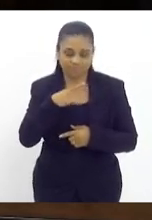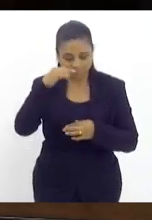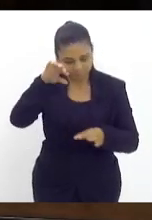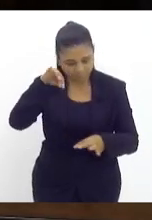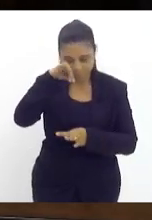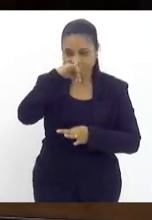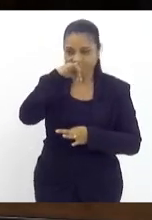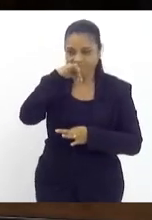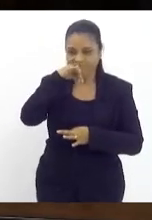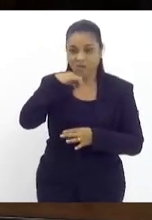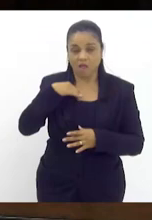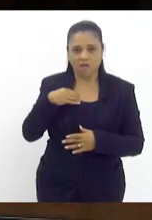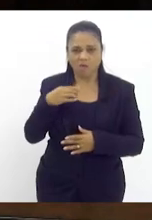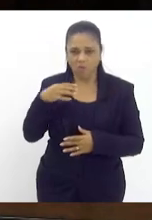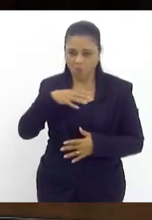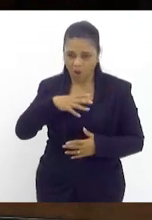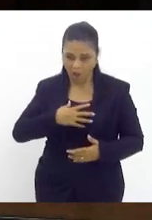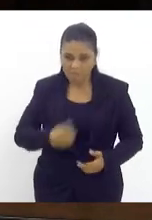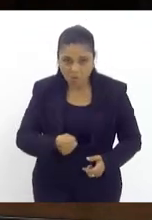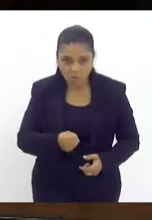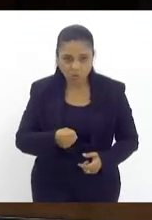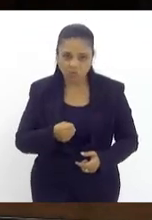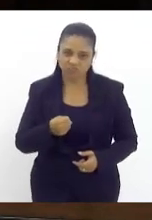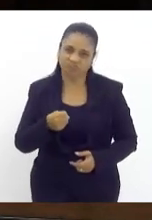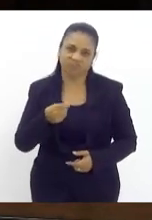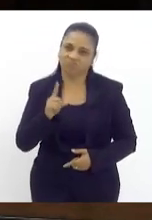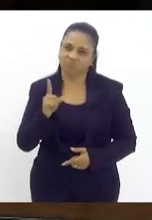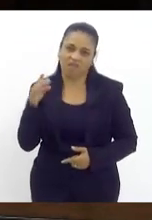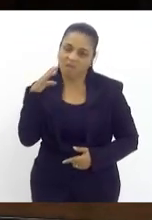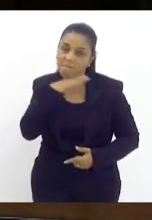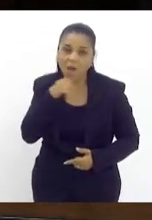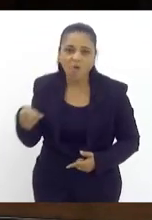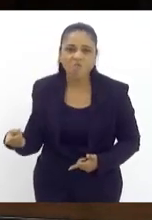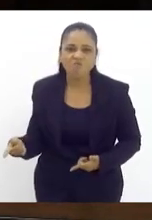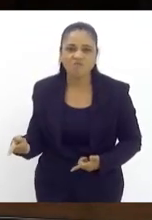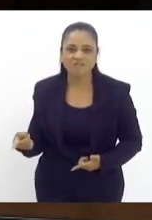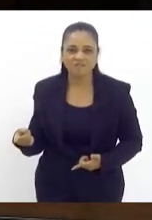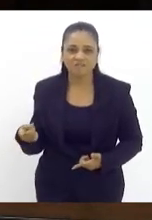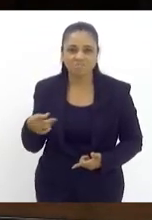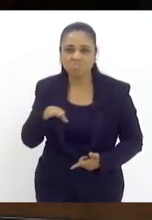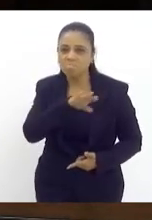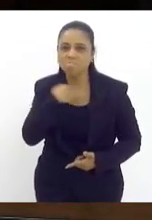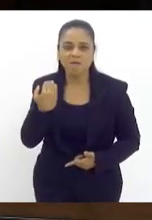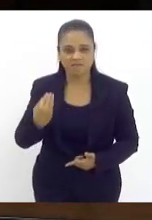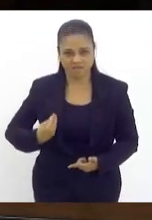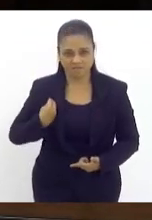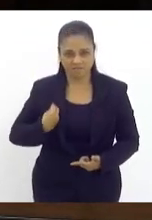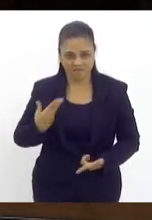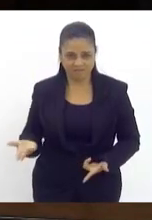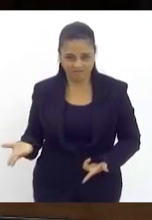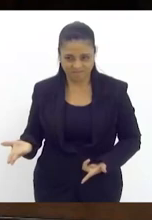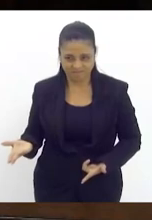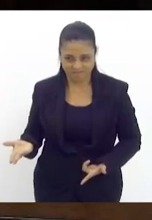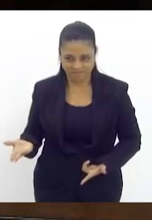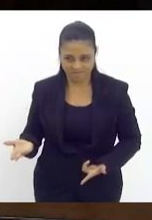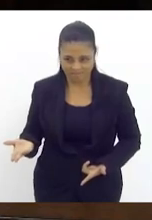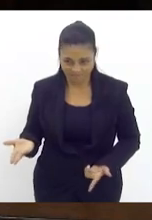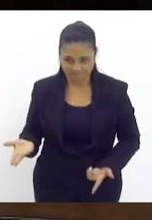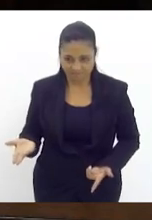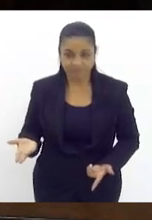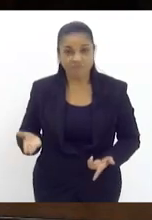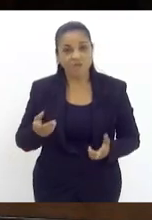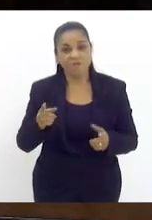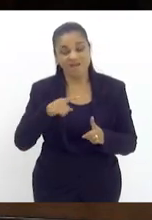Aborto. Tem entidade? Não, é matar a vida. Né? Mudar a sua ontologia, né, sua identidade. Né, é